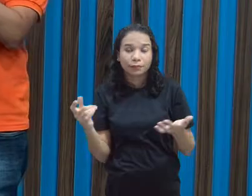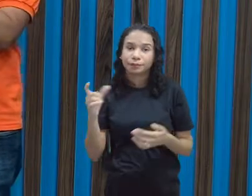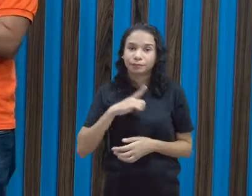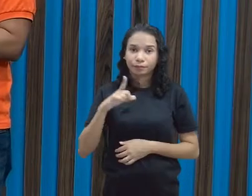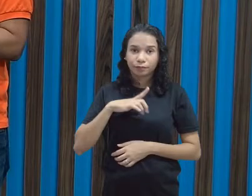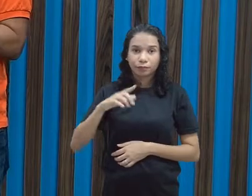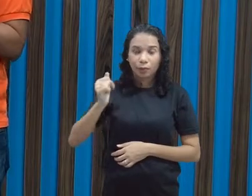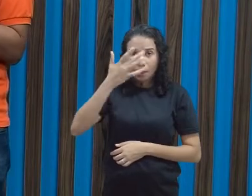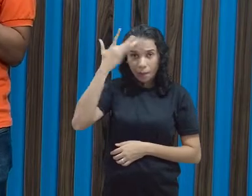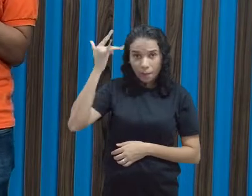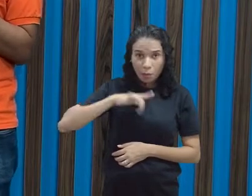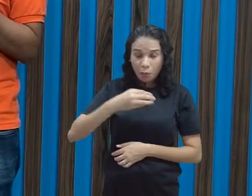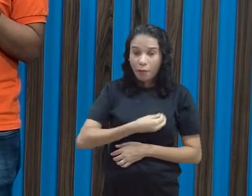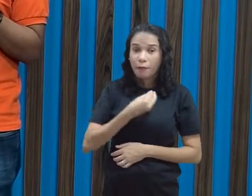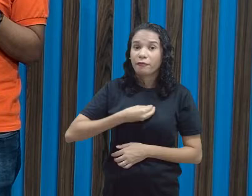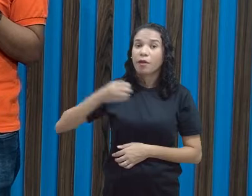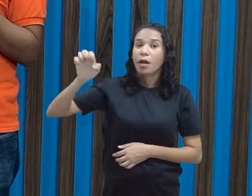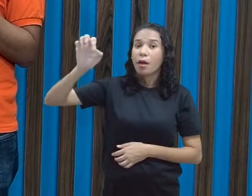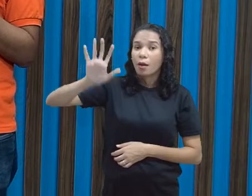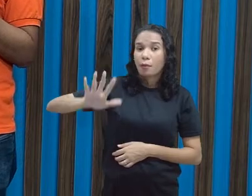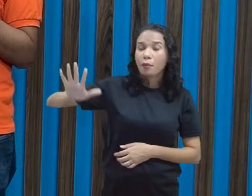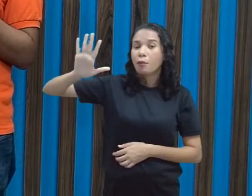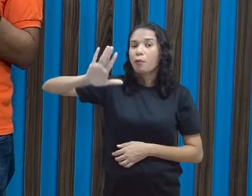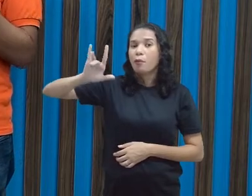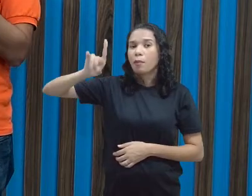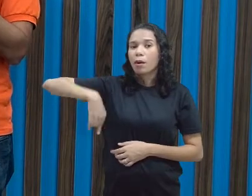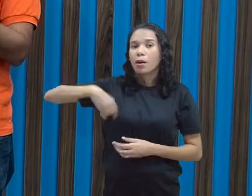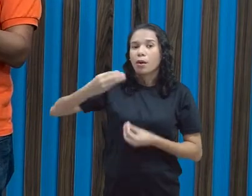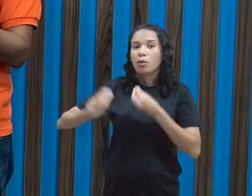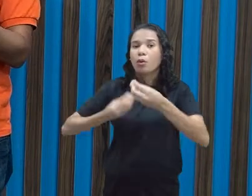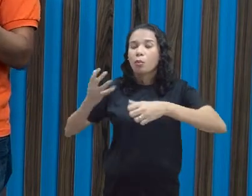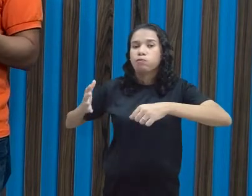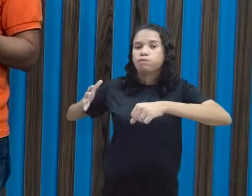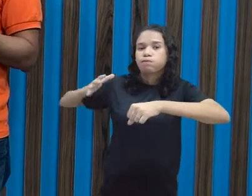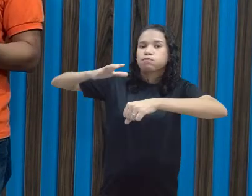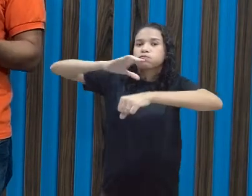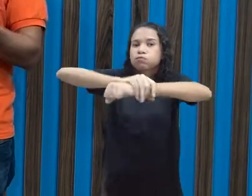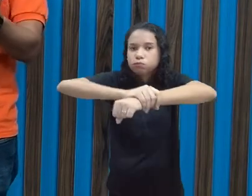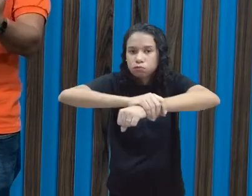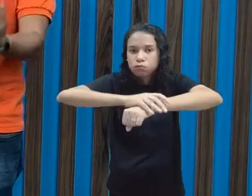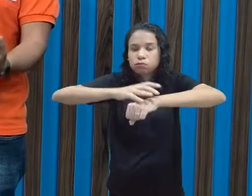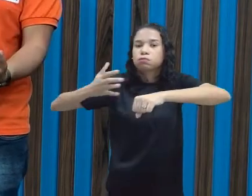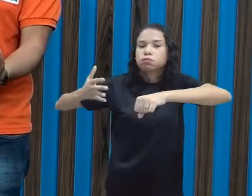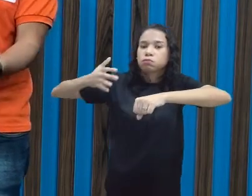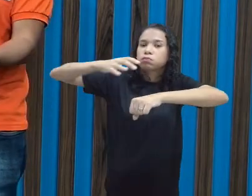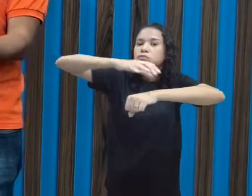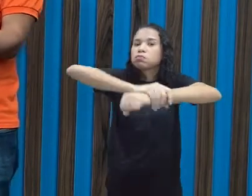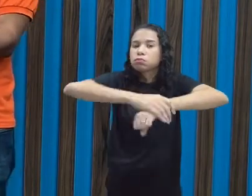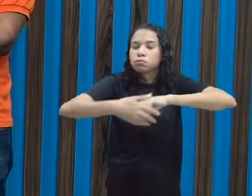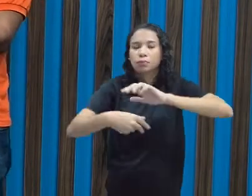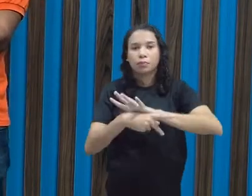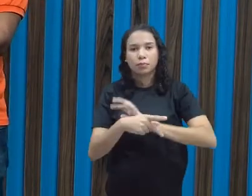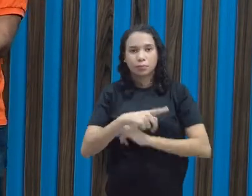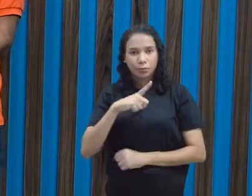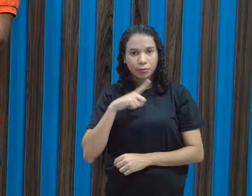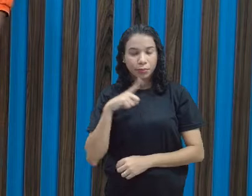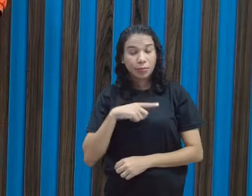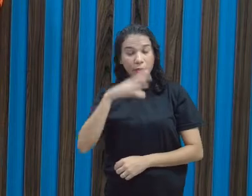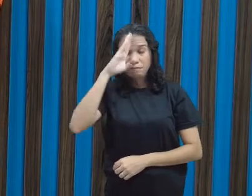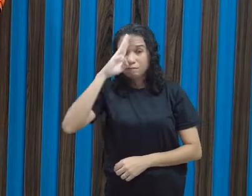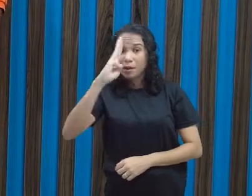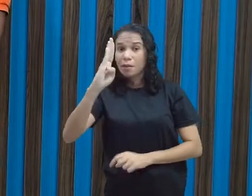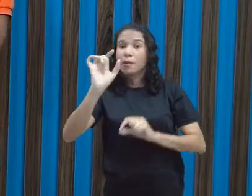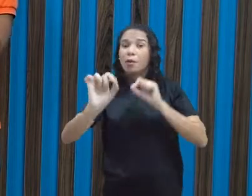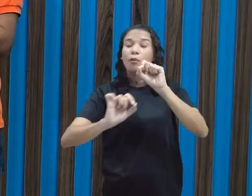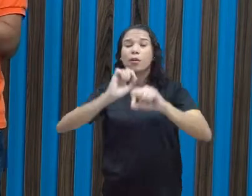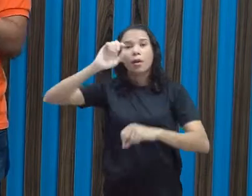os europeus, eles foram quando eles praticaram o neocolonialismo, isso atingiu